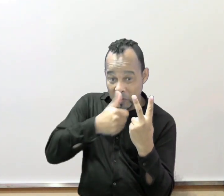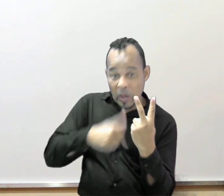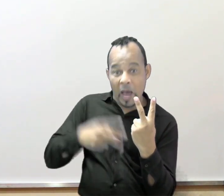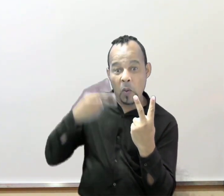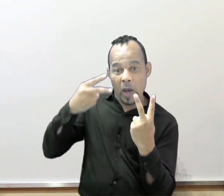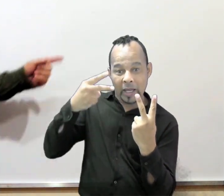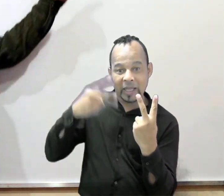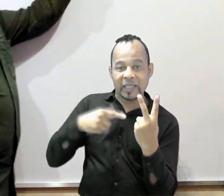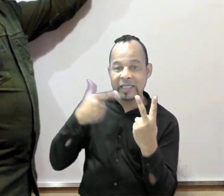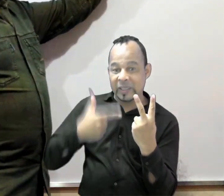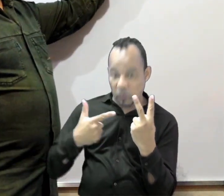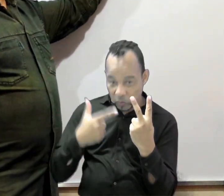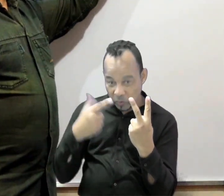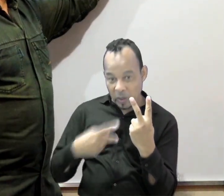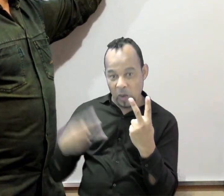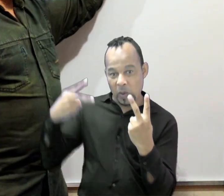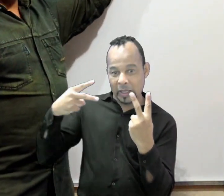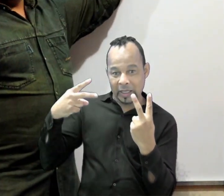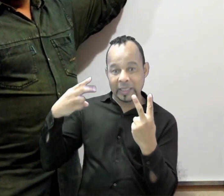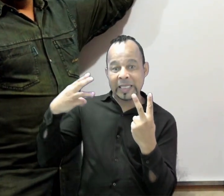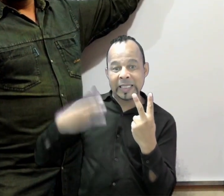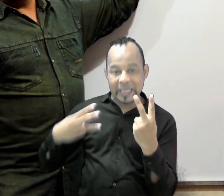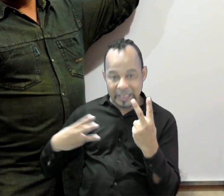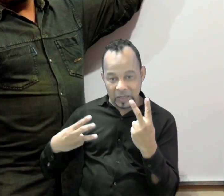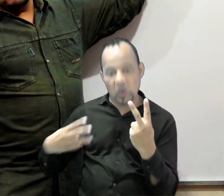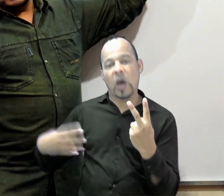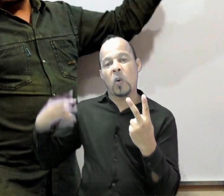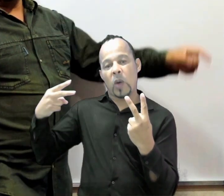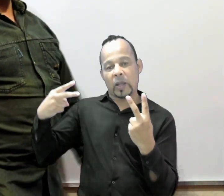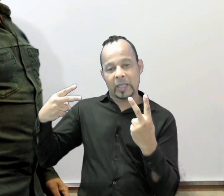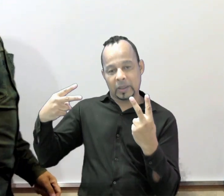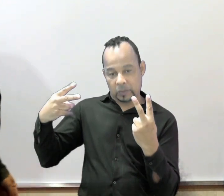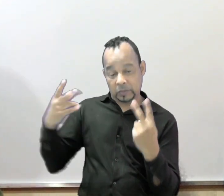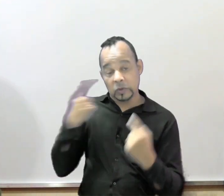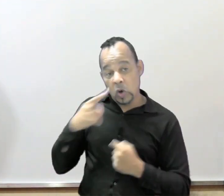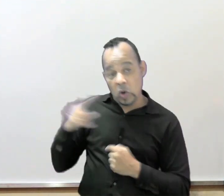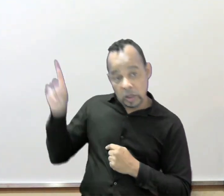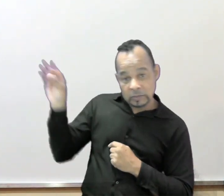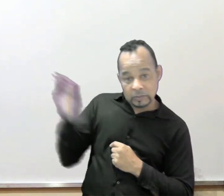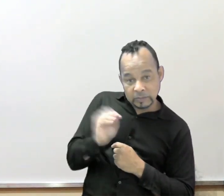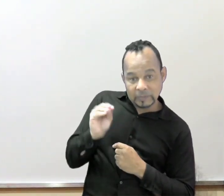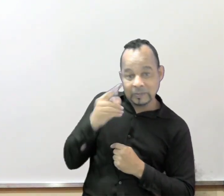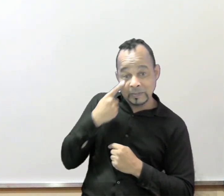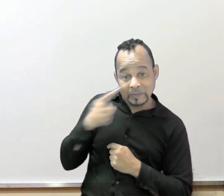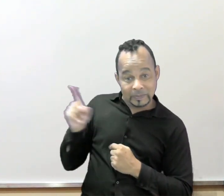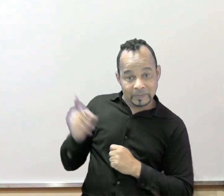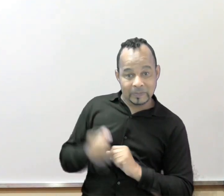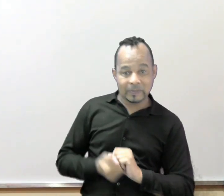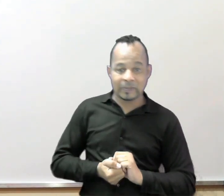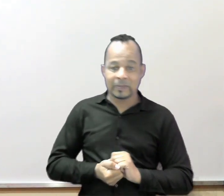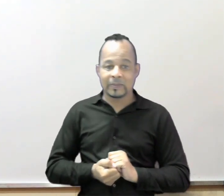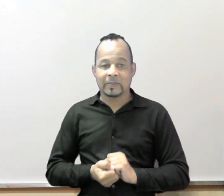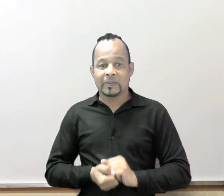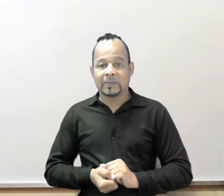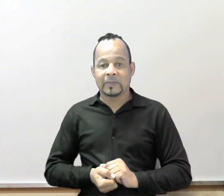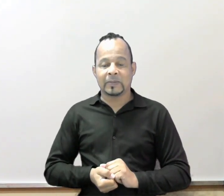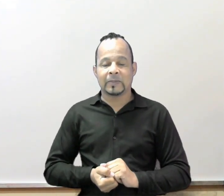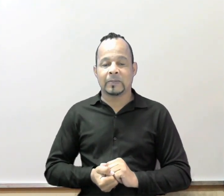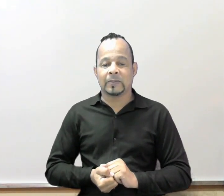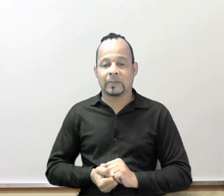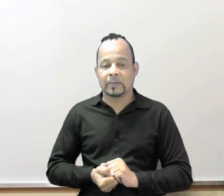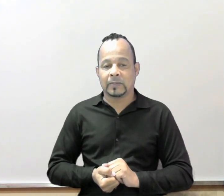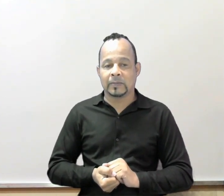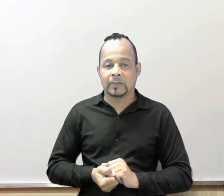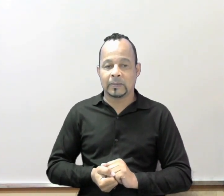raiz de primeira componente ao quadrado, mais segunda ao quadrado, mais terceira ao quadrado. Isso dá menos